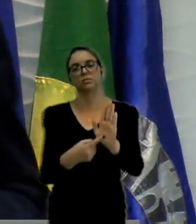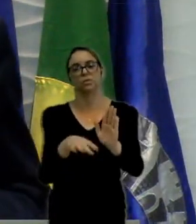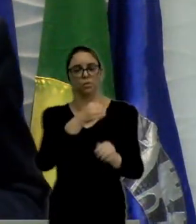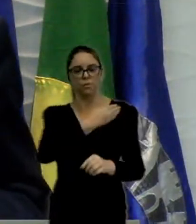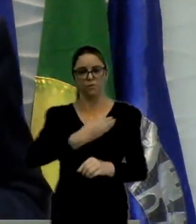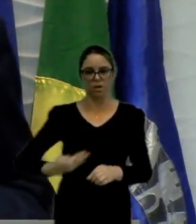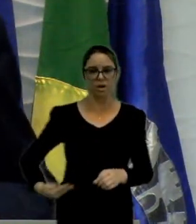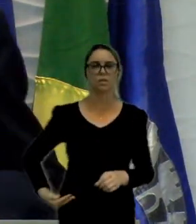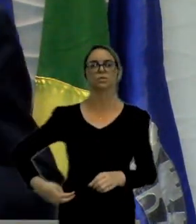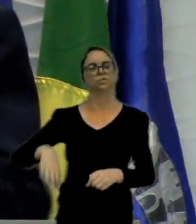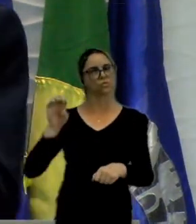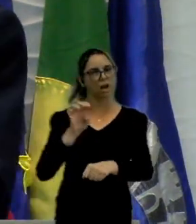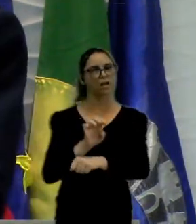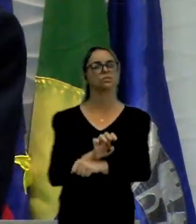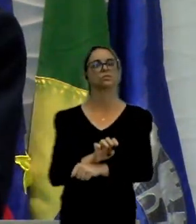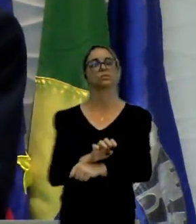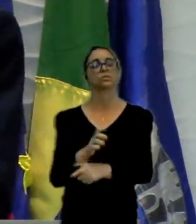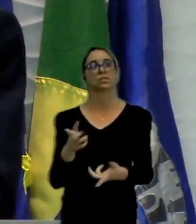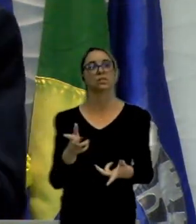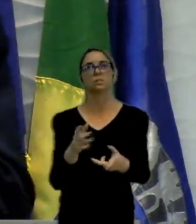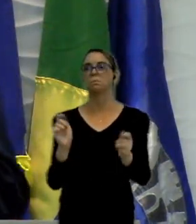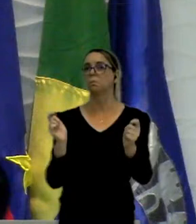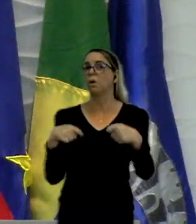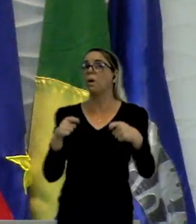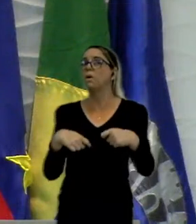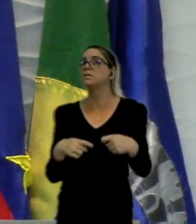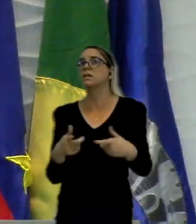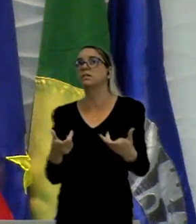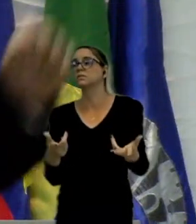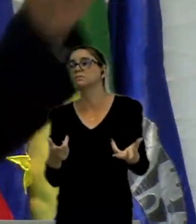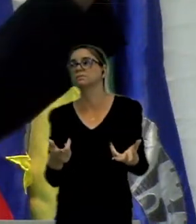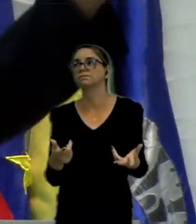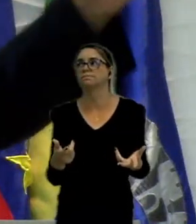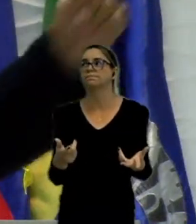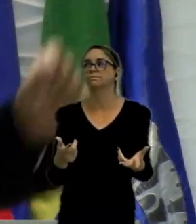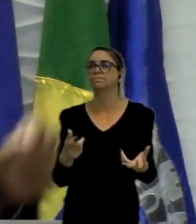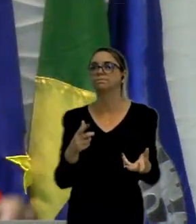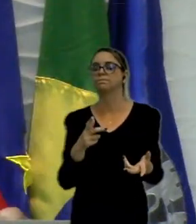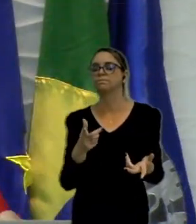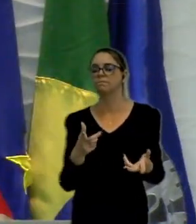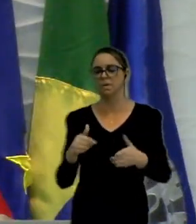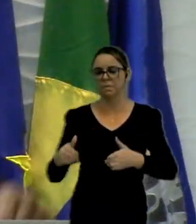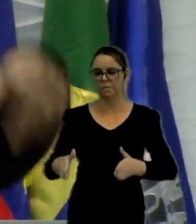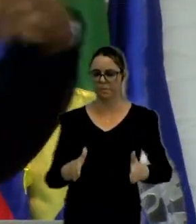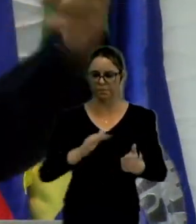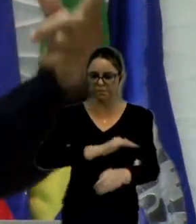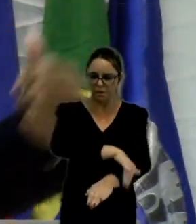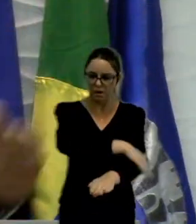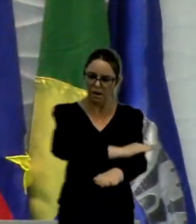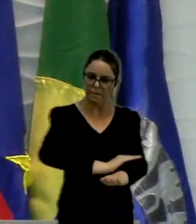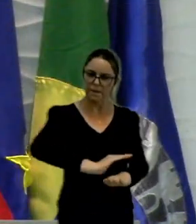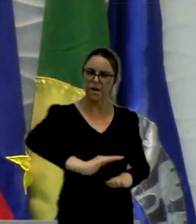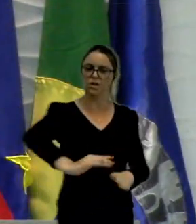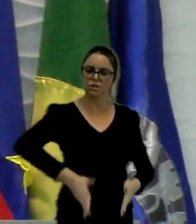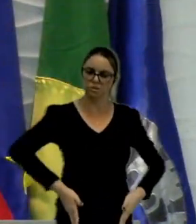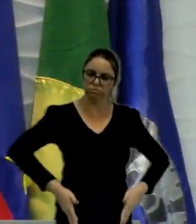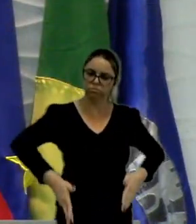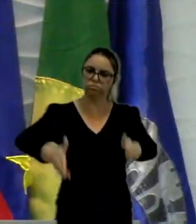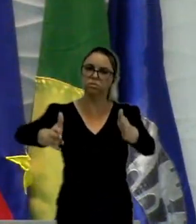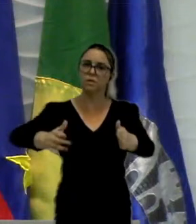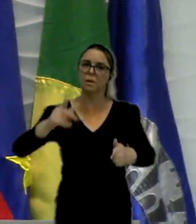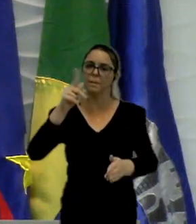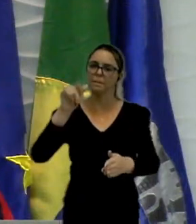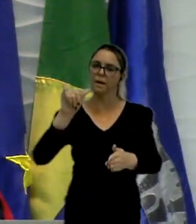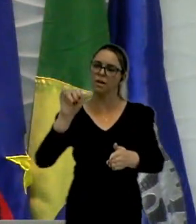do estado para o governo, pelo menos, enquanto sai uma pista, que eu acredito que vai ter essa